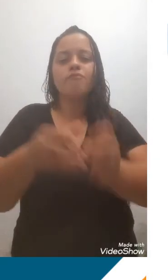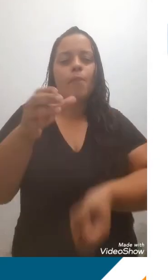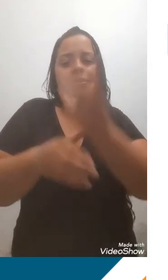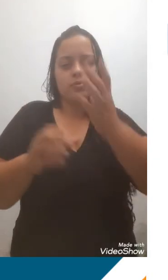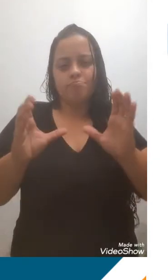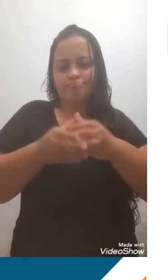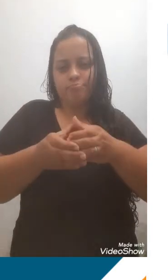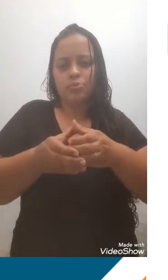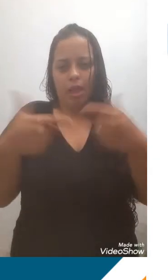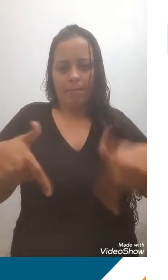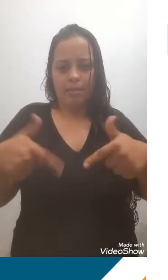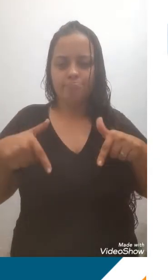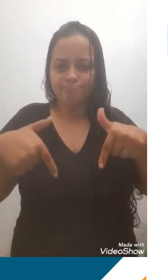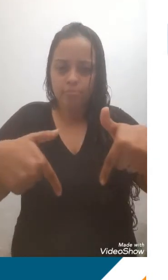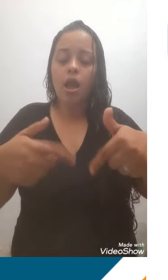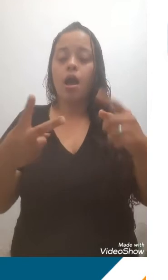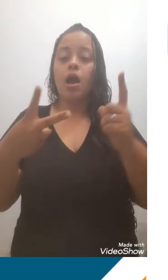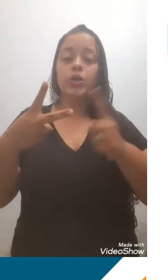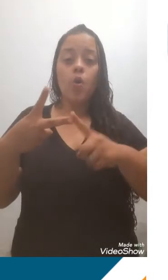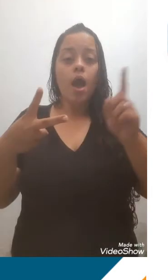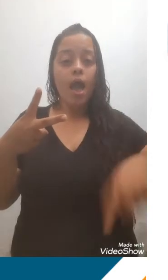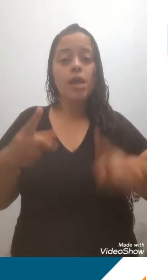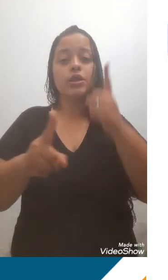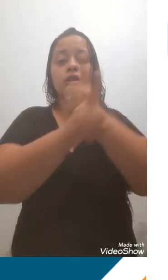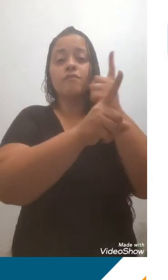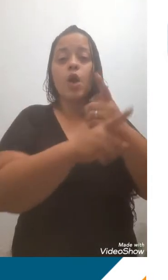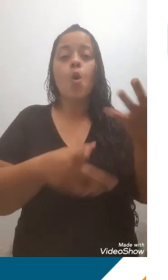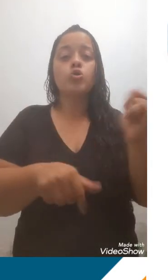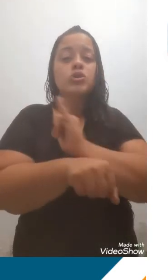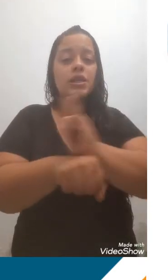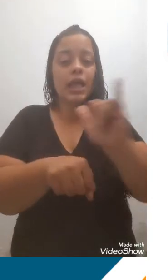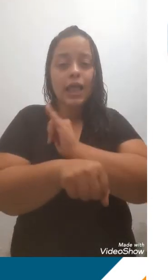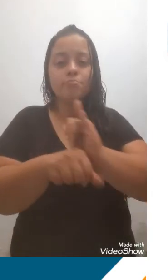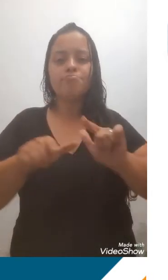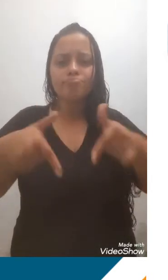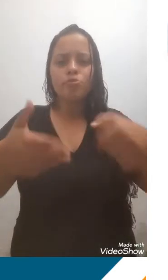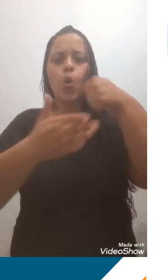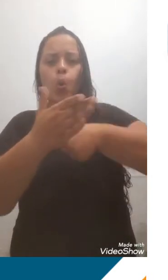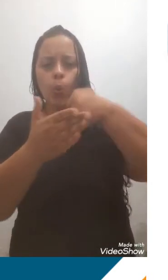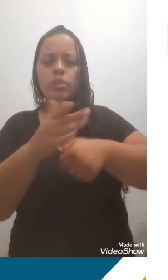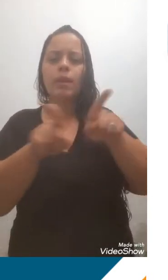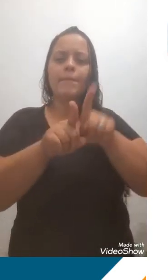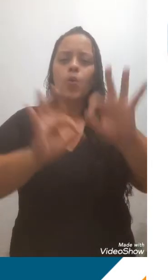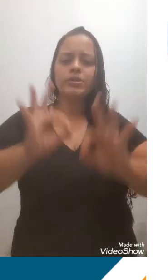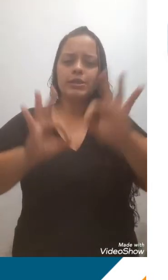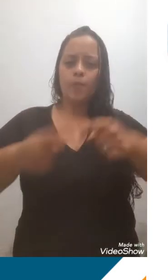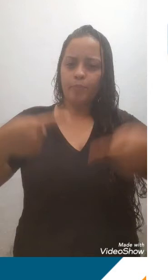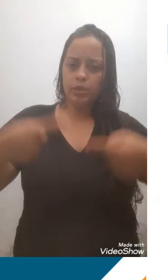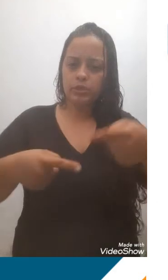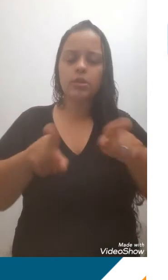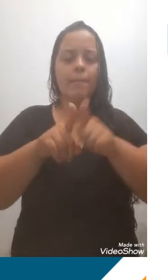classe. E o objetivo 2, pessoal, é identificar quais são as estratégias de lutas e as organizações políticas, além também